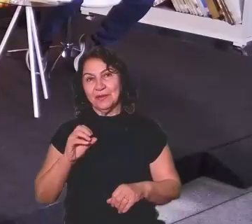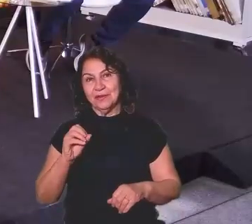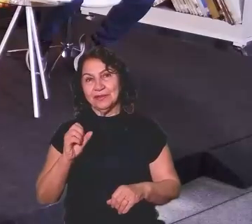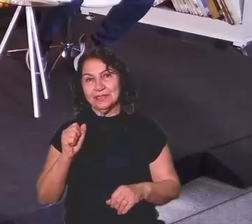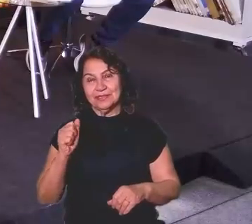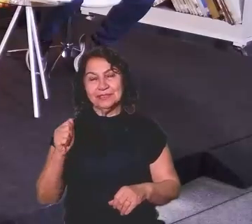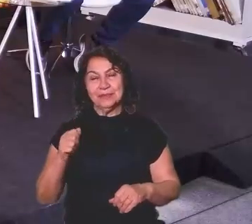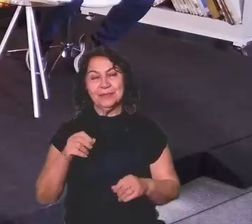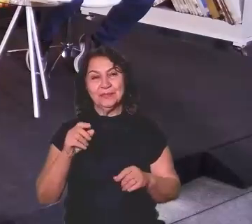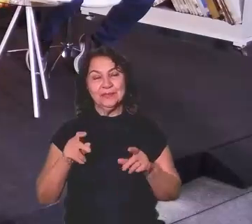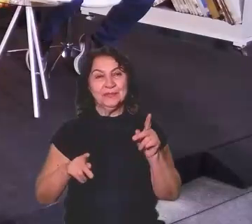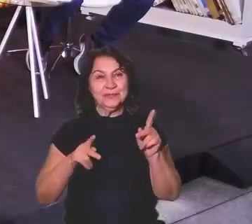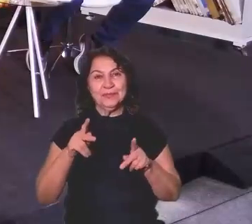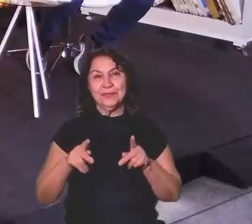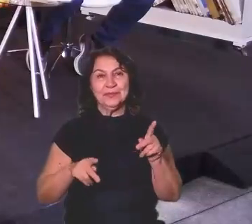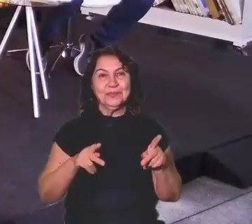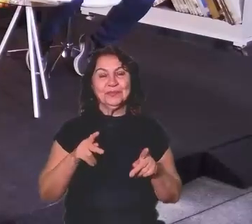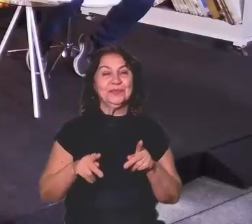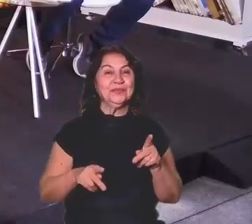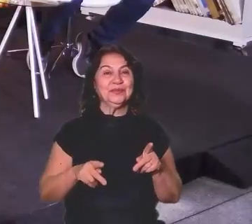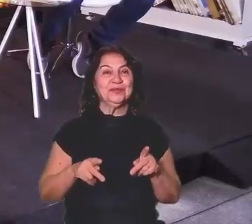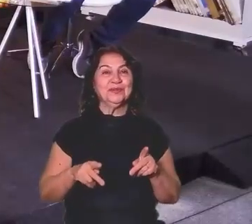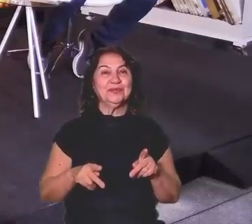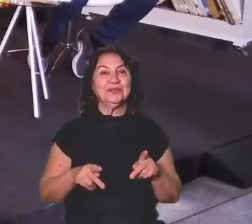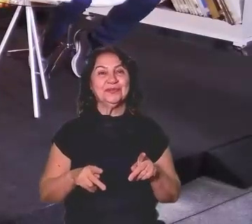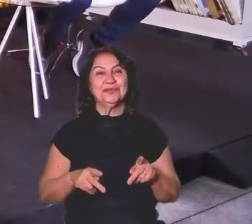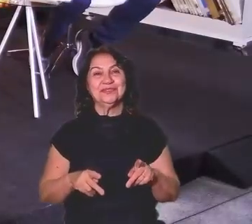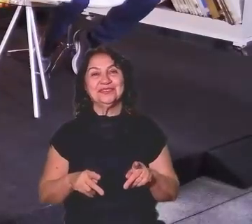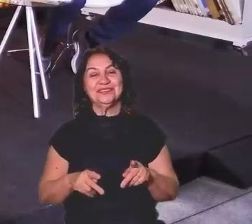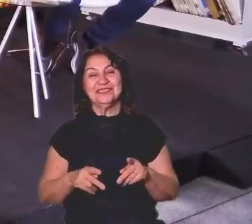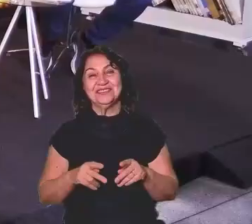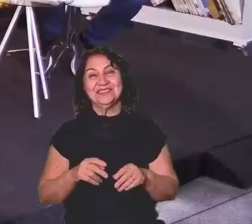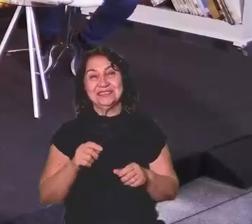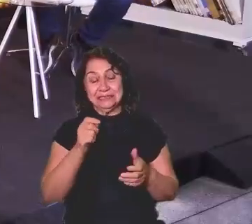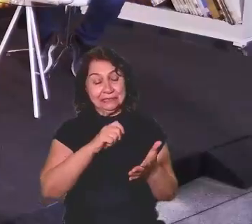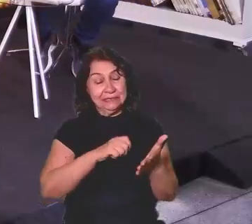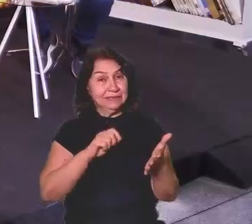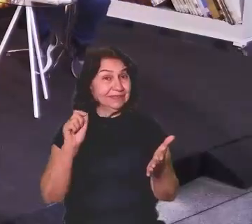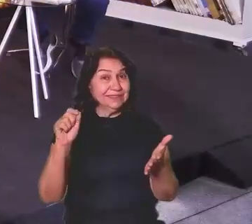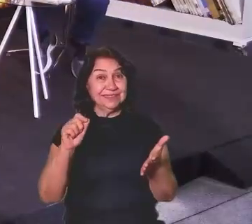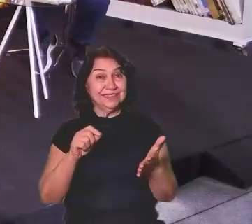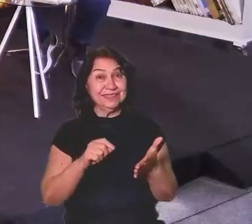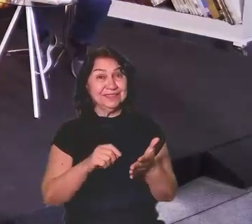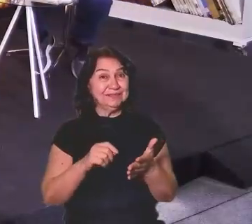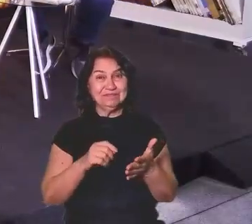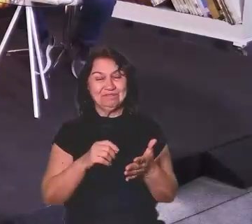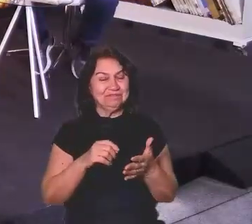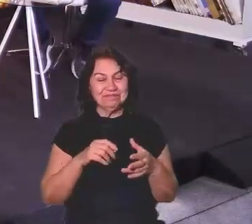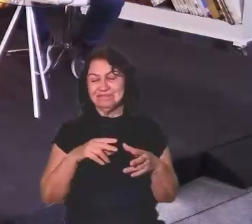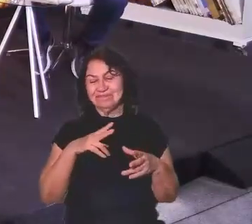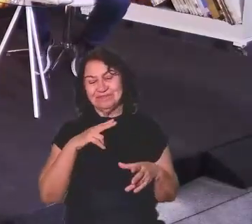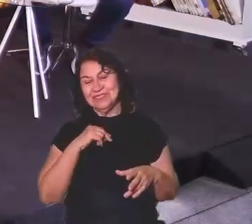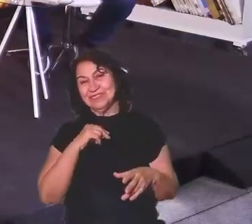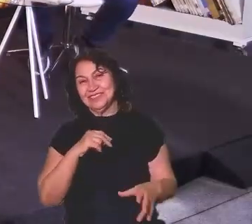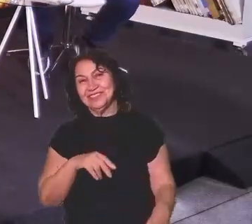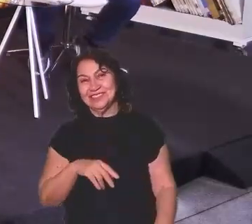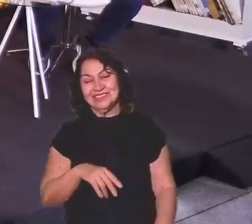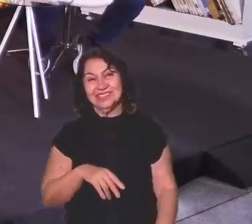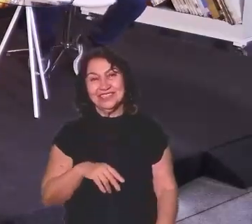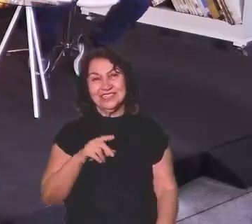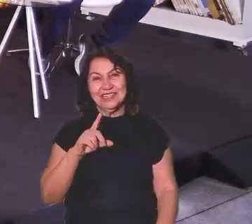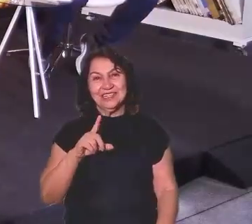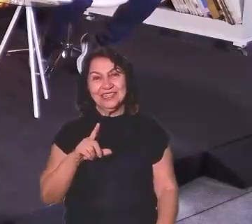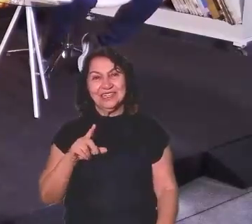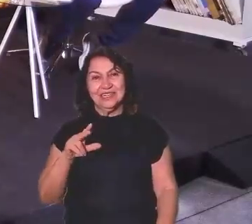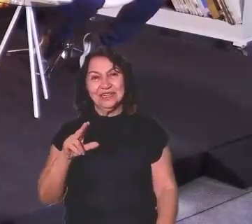que eu escrevi aqui, irmão, essa aqui. Luendes? O que é isso? Só Deus sabe, irmão. Depois do a